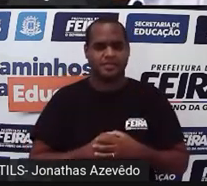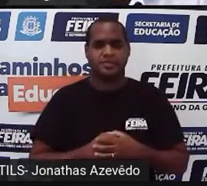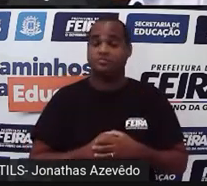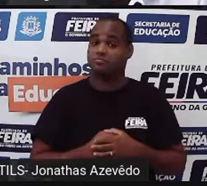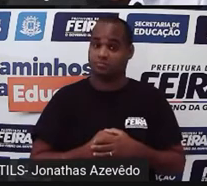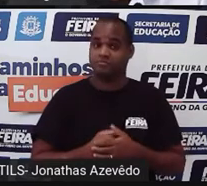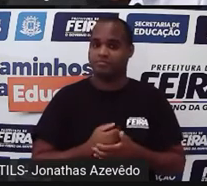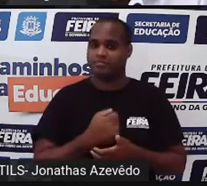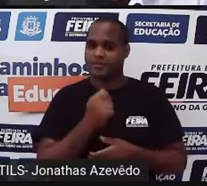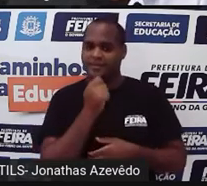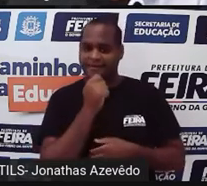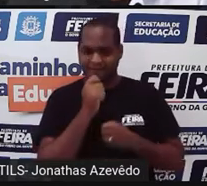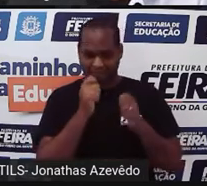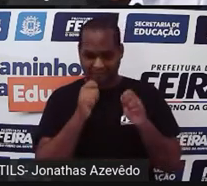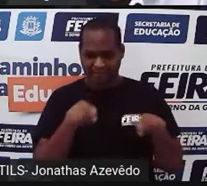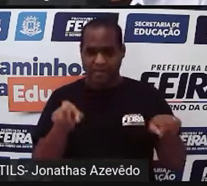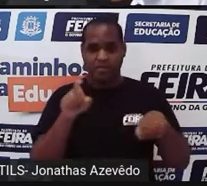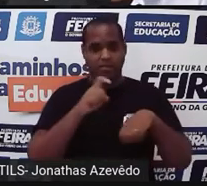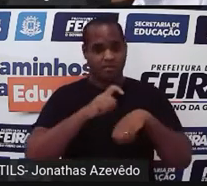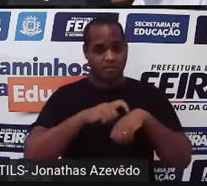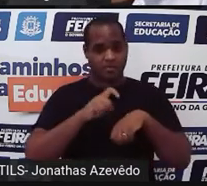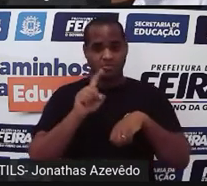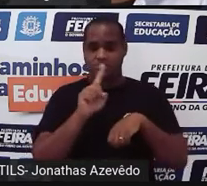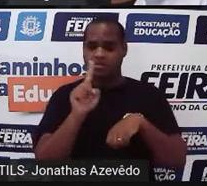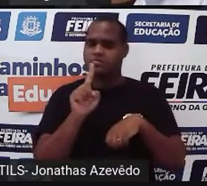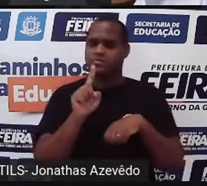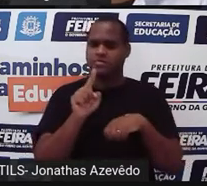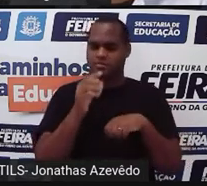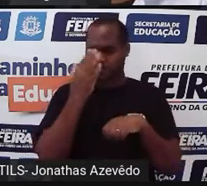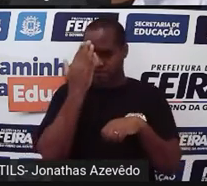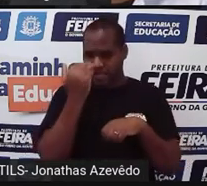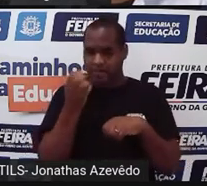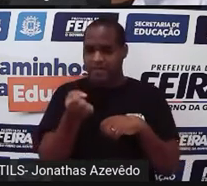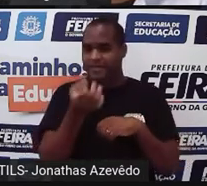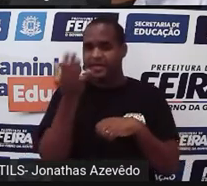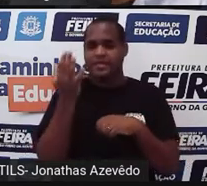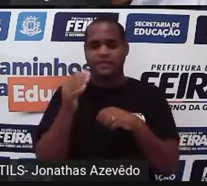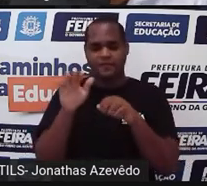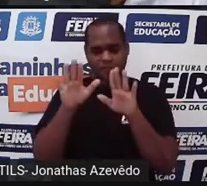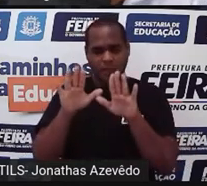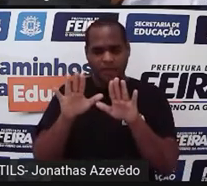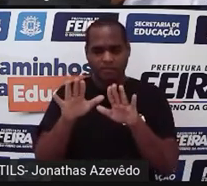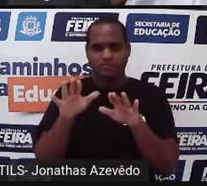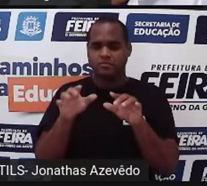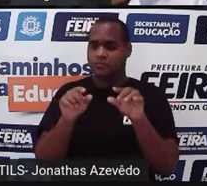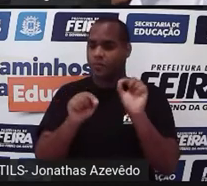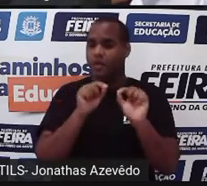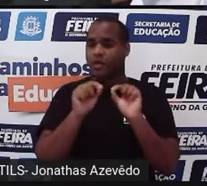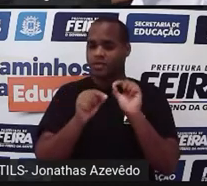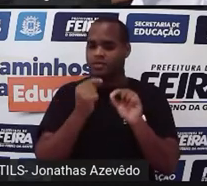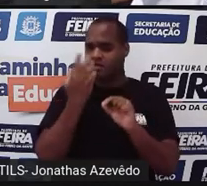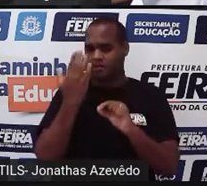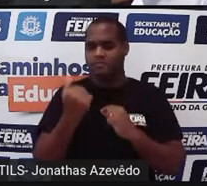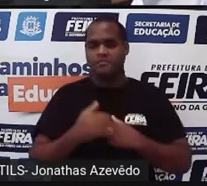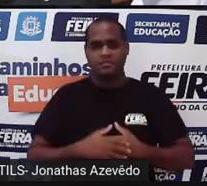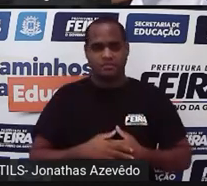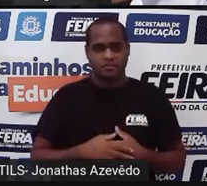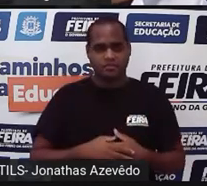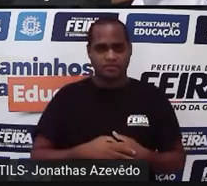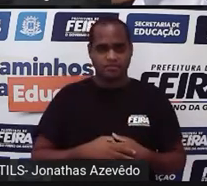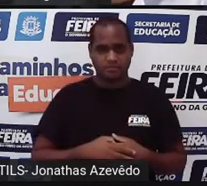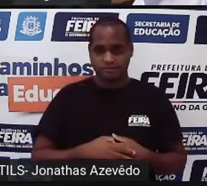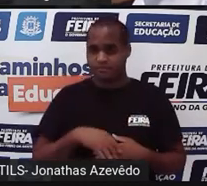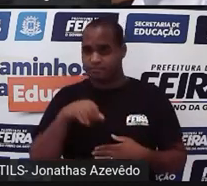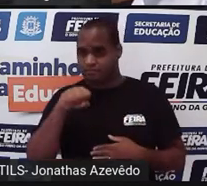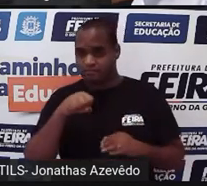Sem precisar de muito tempo, você sabe onde é que ficam guardadas as suas coisas? Sim ou não?